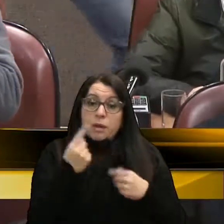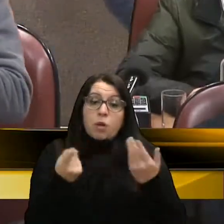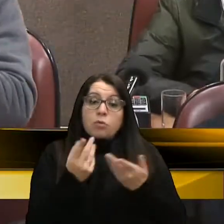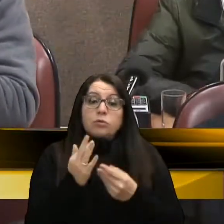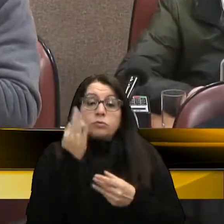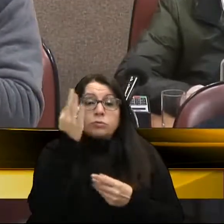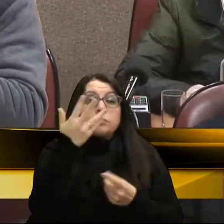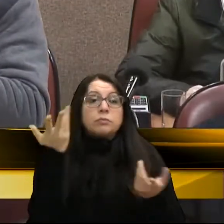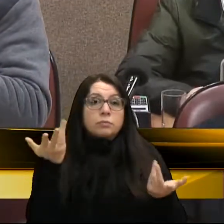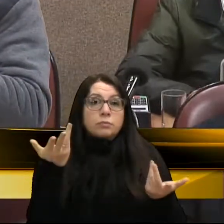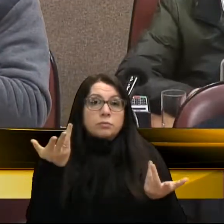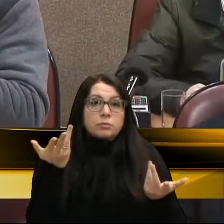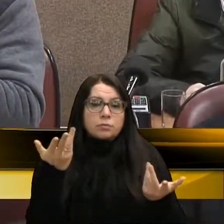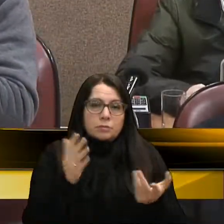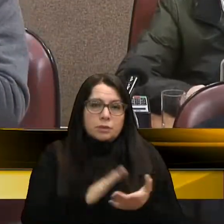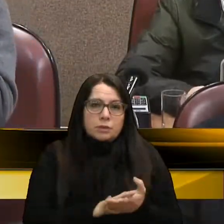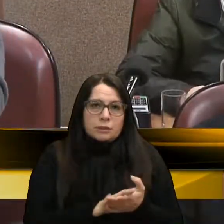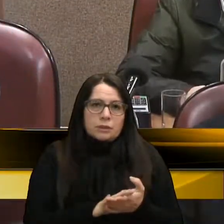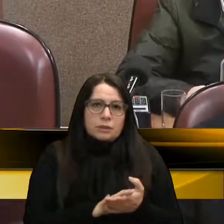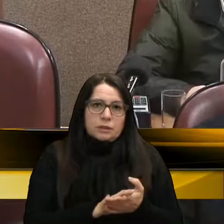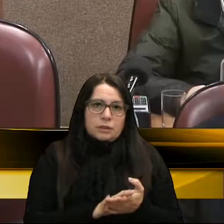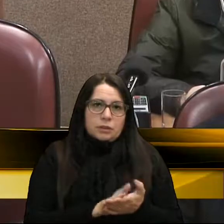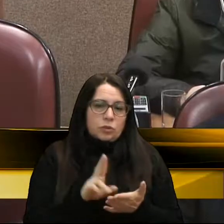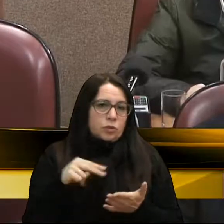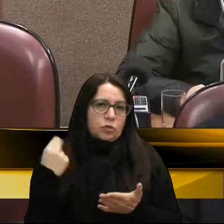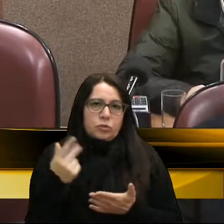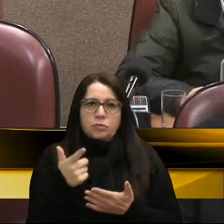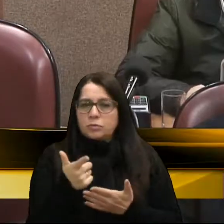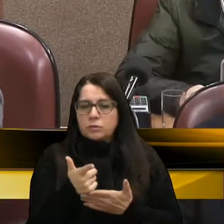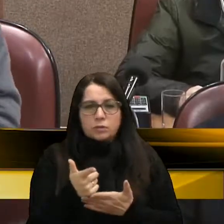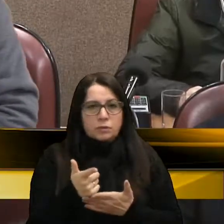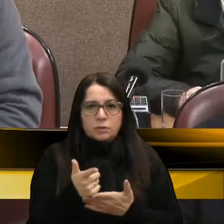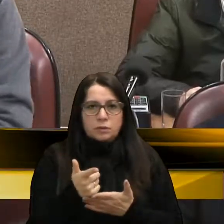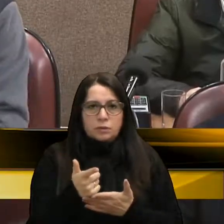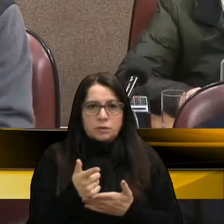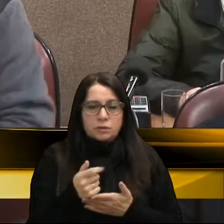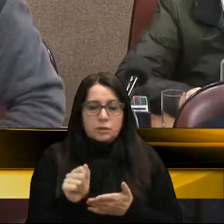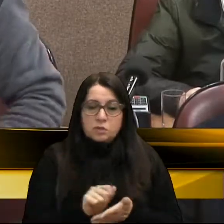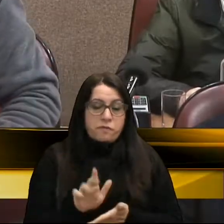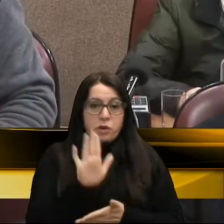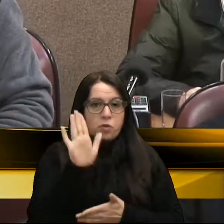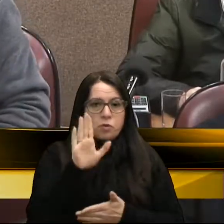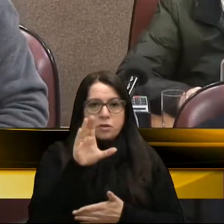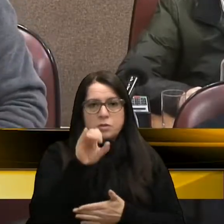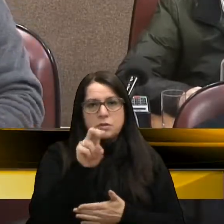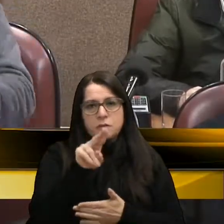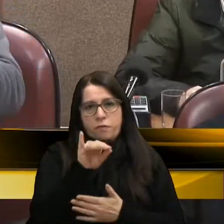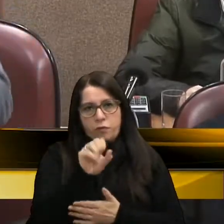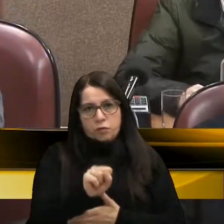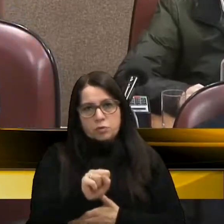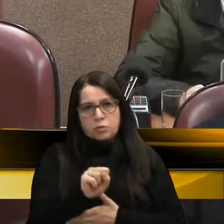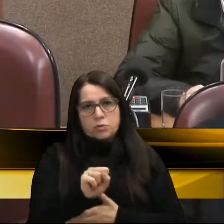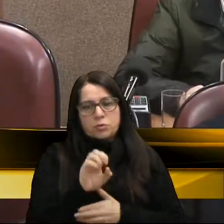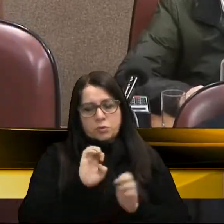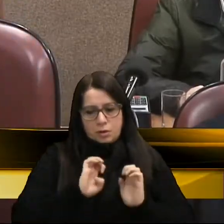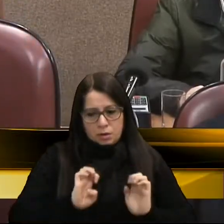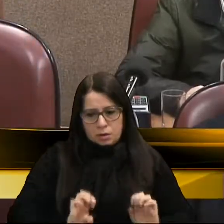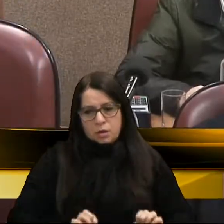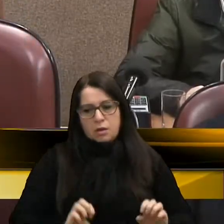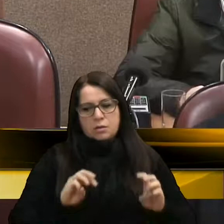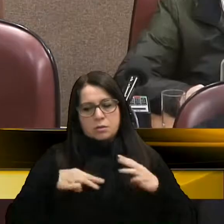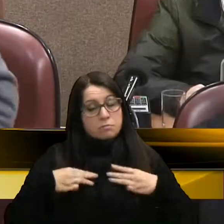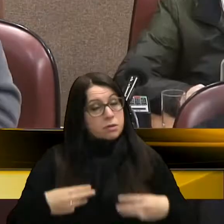vamos. Mas se nós não tivermos esses valores cívicos, valores éticos,